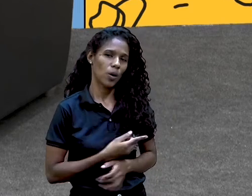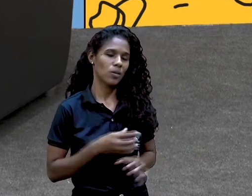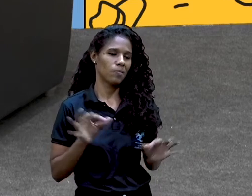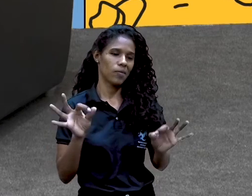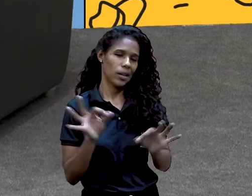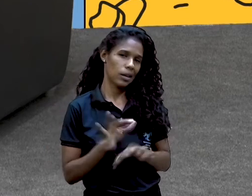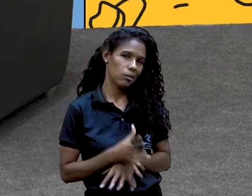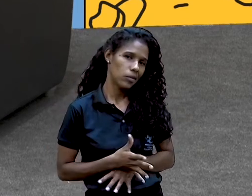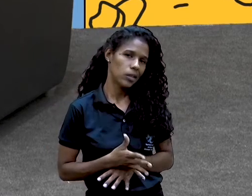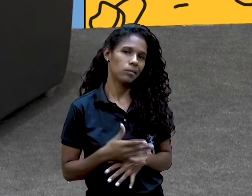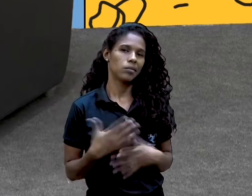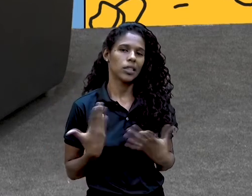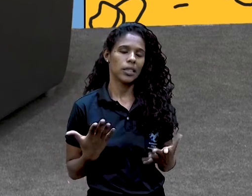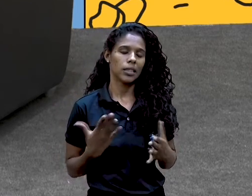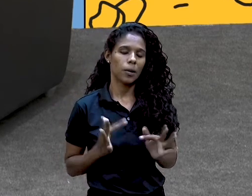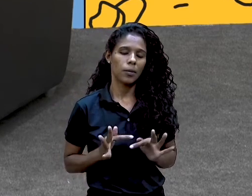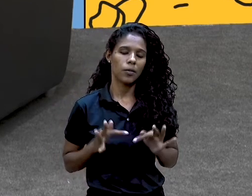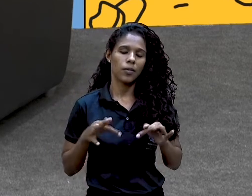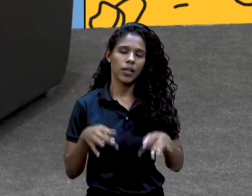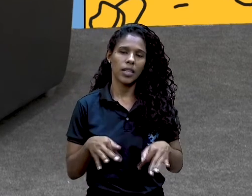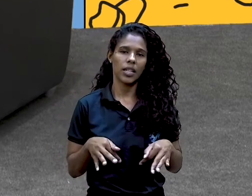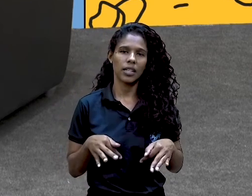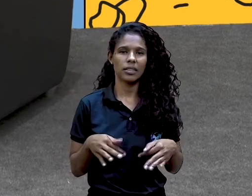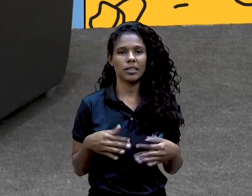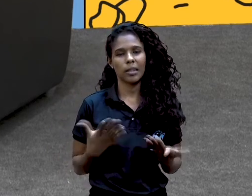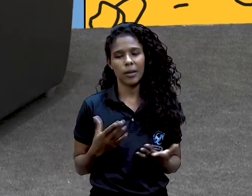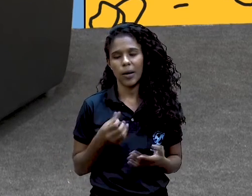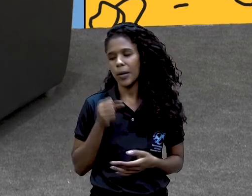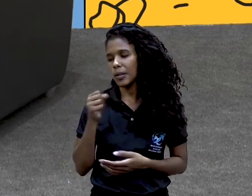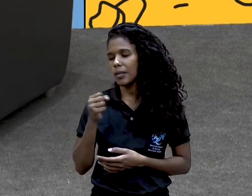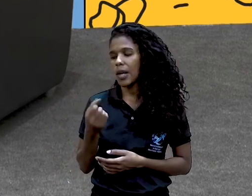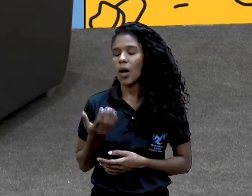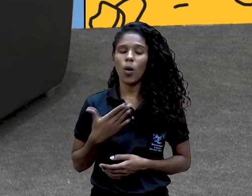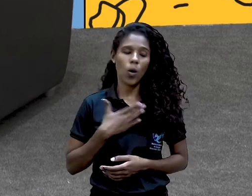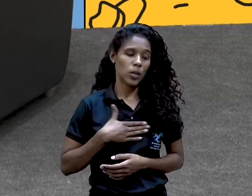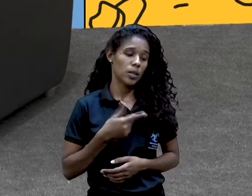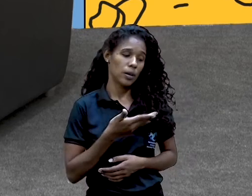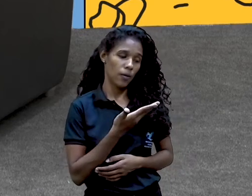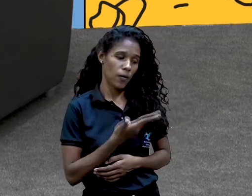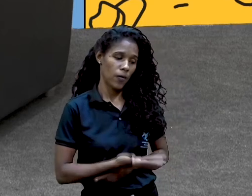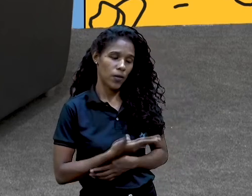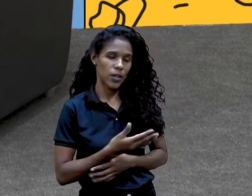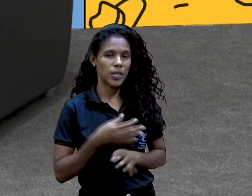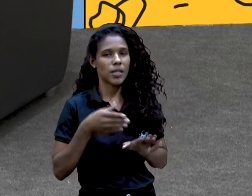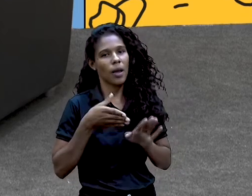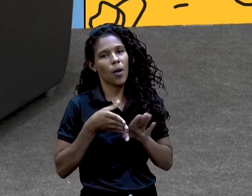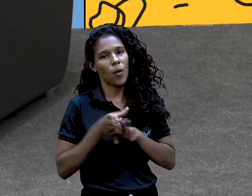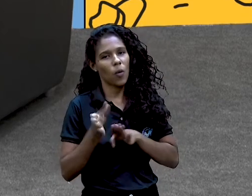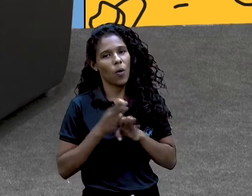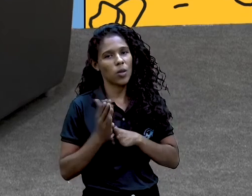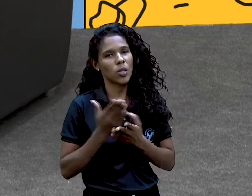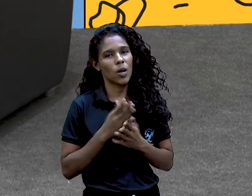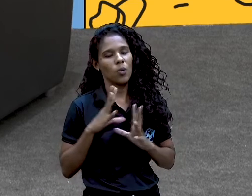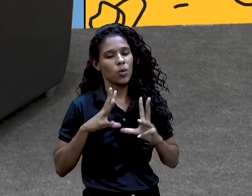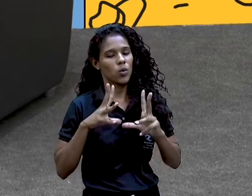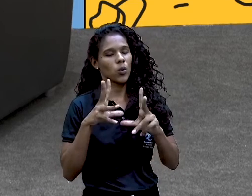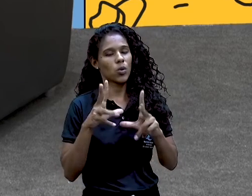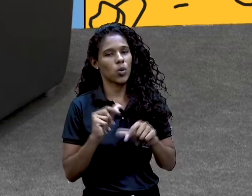Repórter. E para finalizar nossa entrevista, gostaríamos que você deixasse uma mensagem para todos